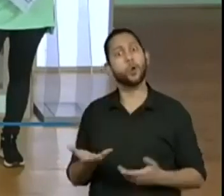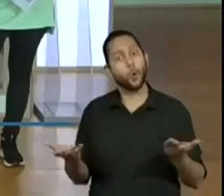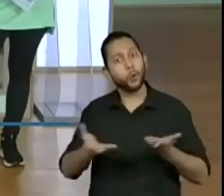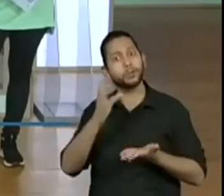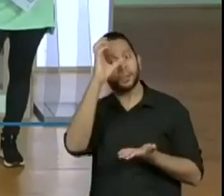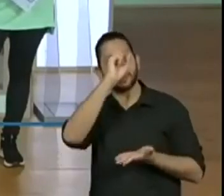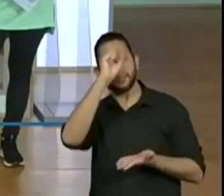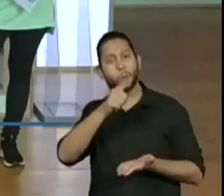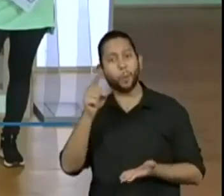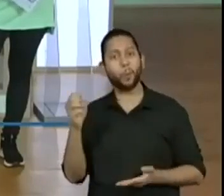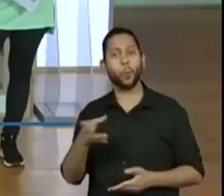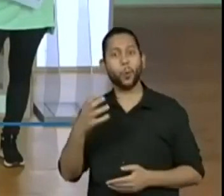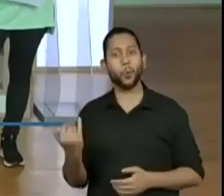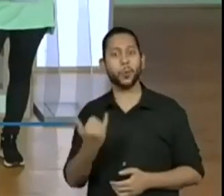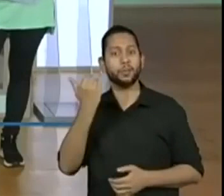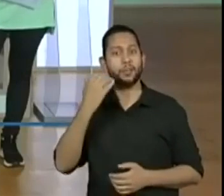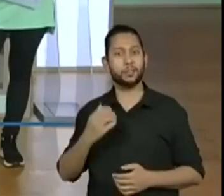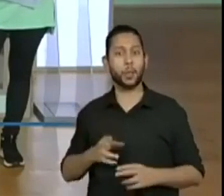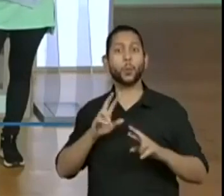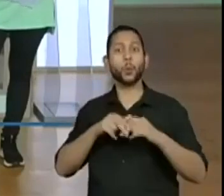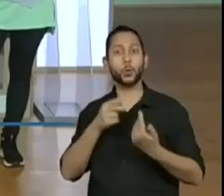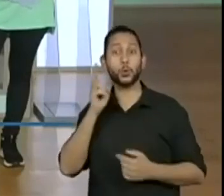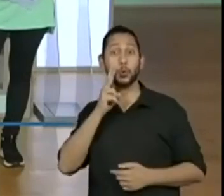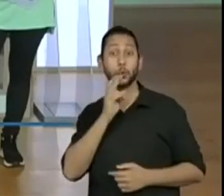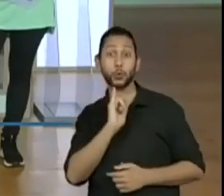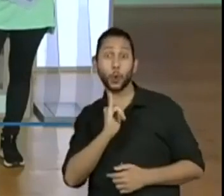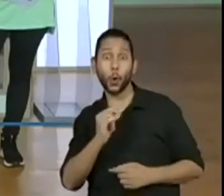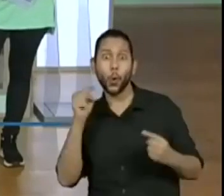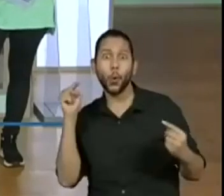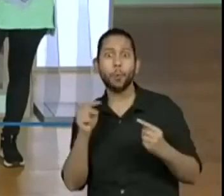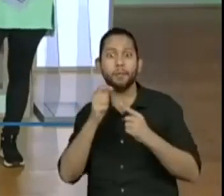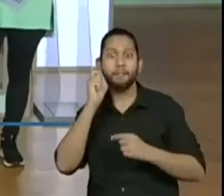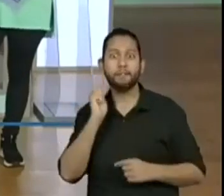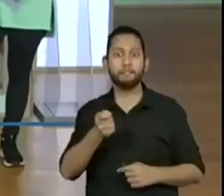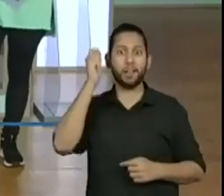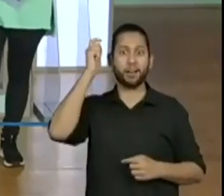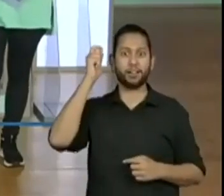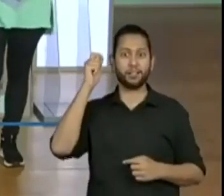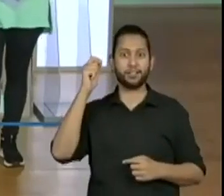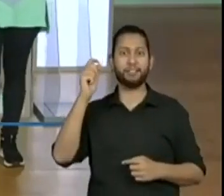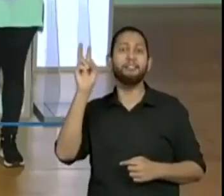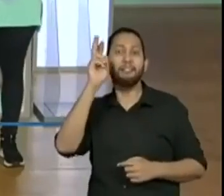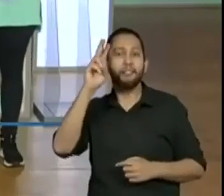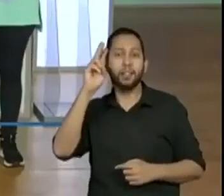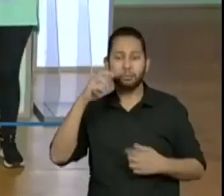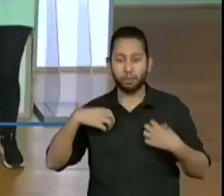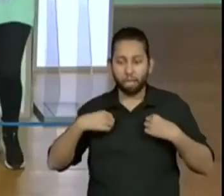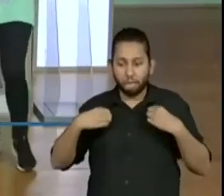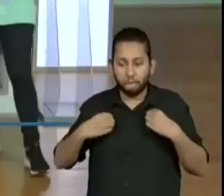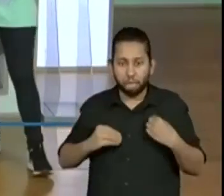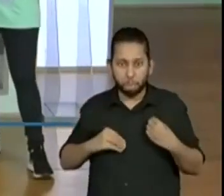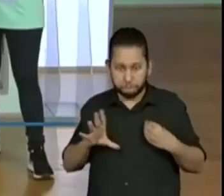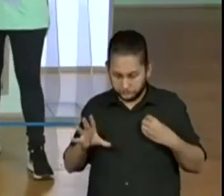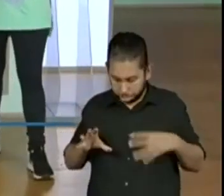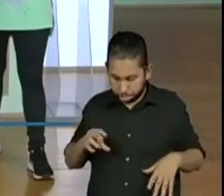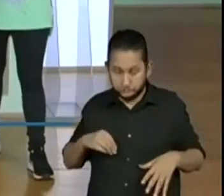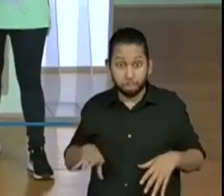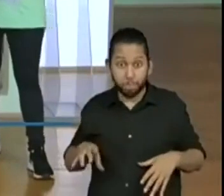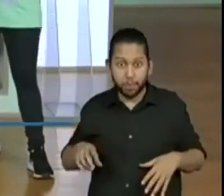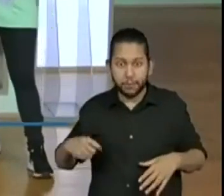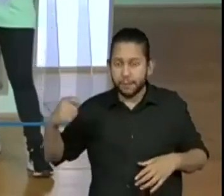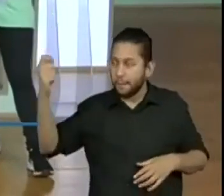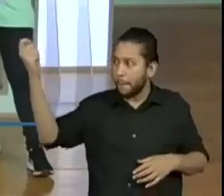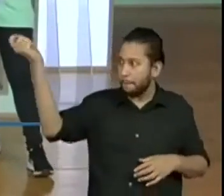de hoje. A origem do nome dos contos de fadas, que teve a origem lá na cultura céltico-bretã,